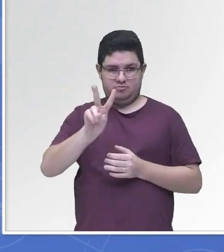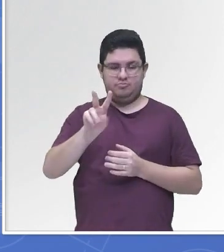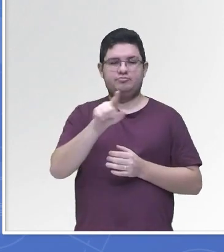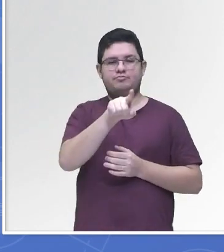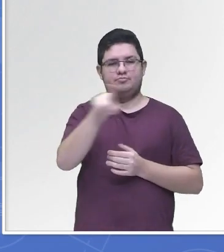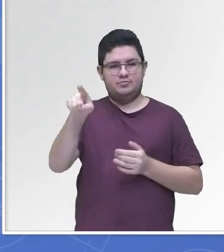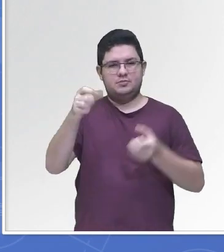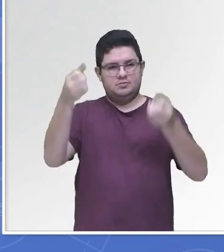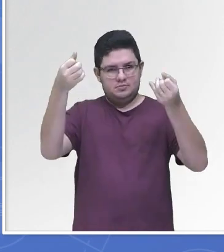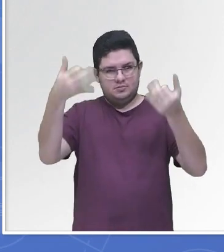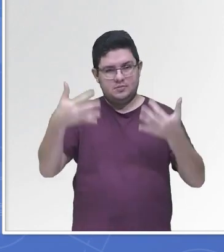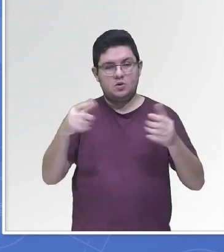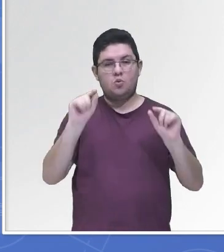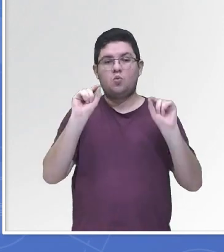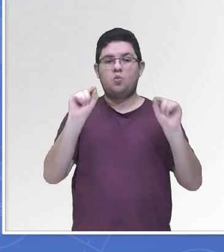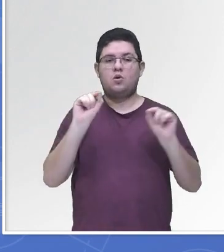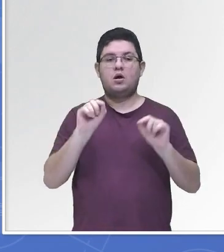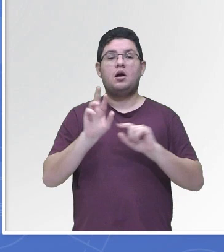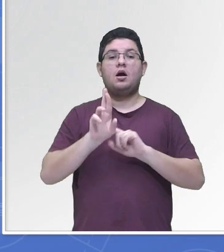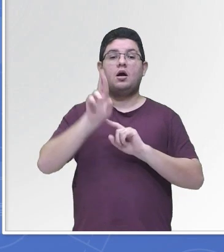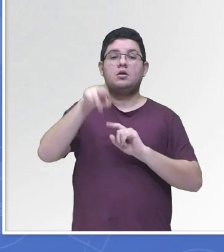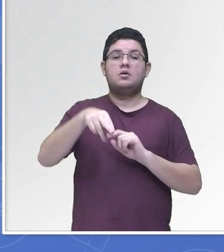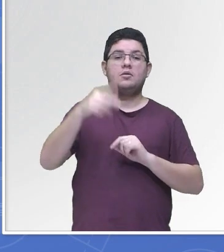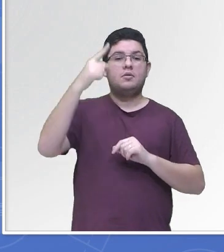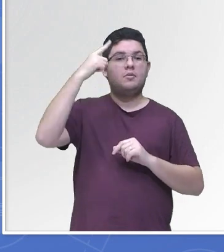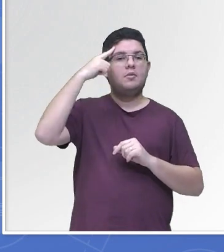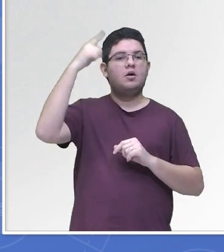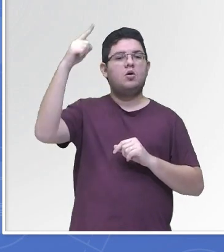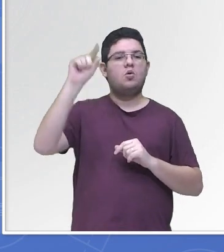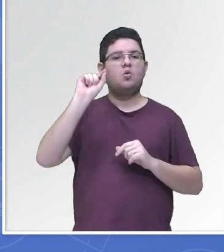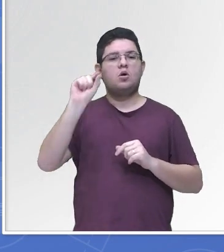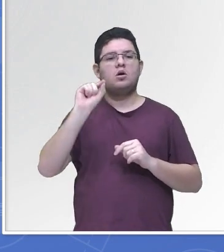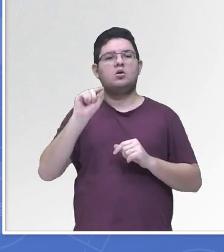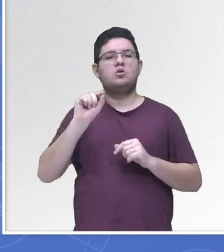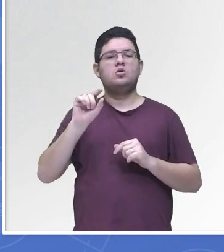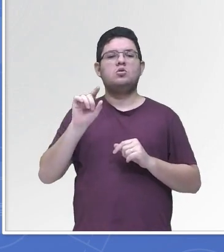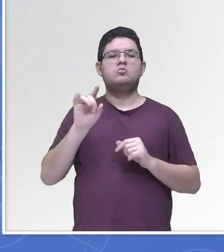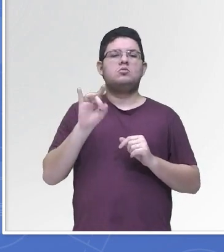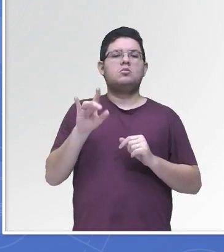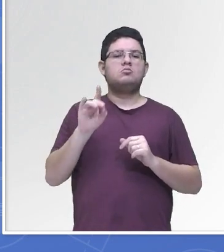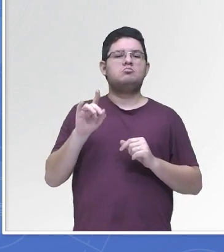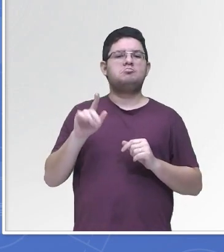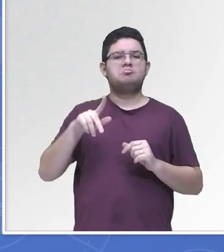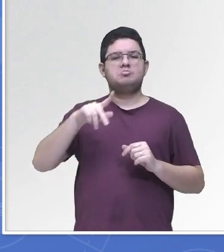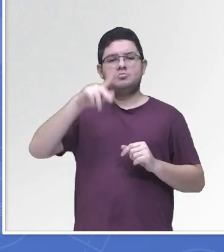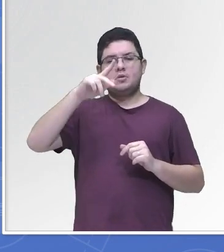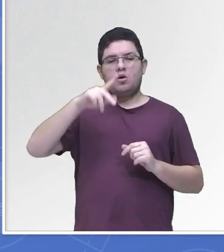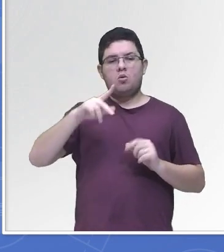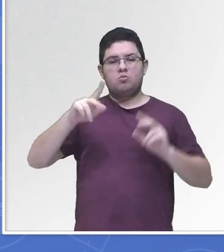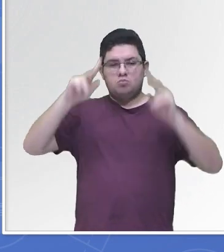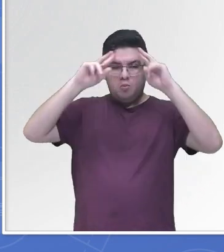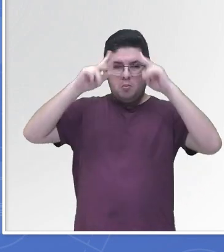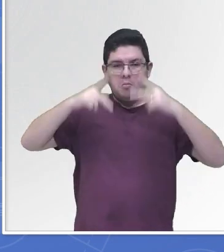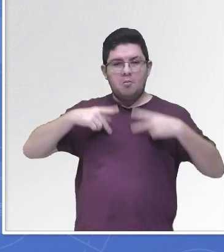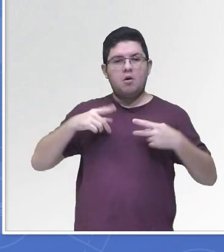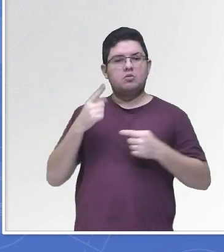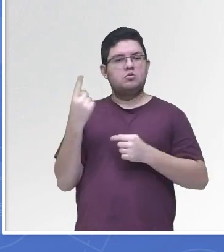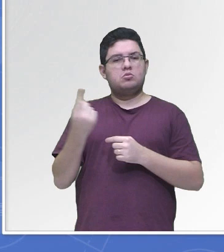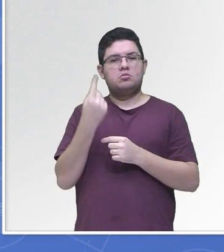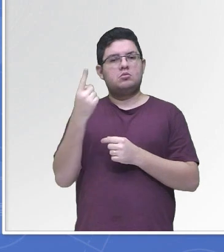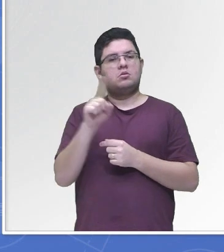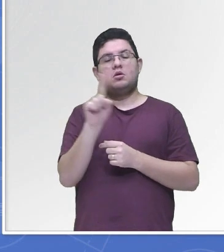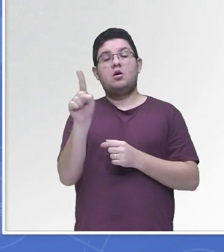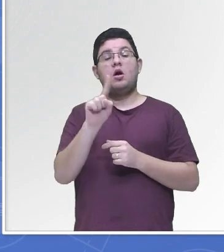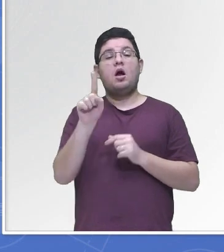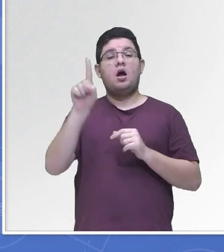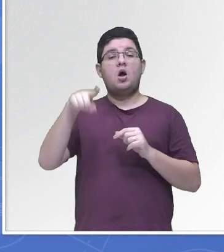razão aqui, ela não se trata simplesmente de uma capacidade humana individual, mas de uma